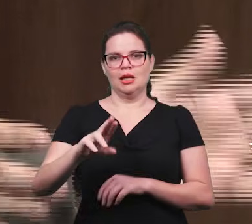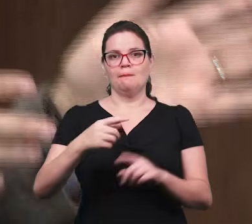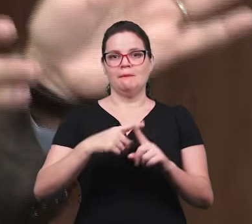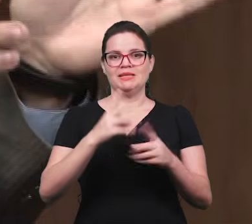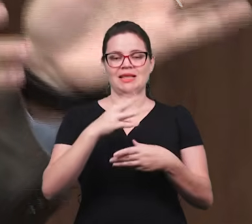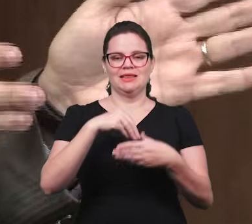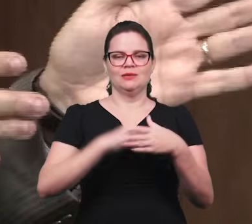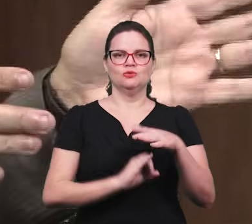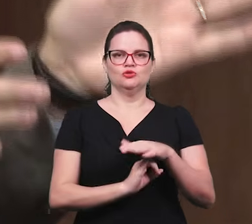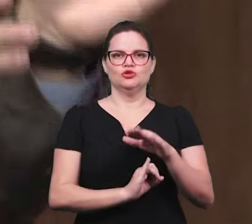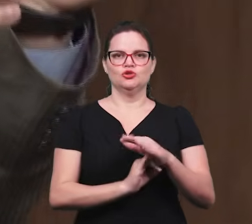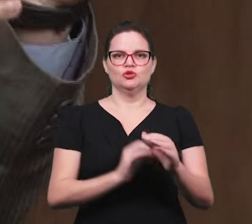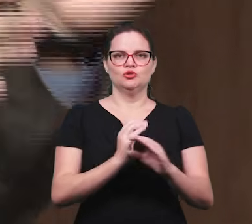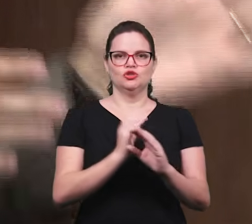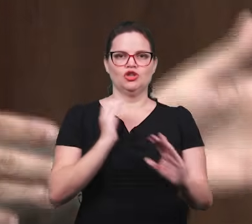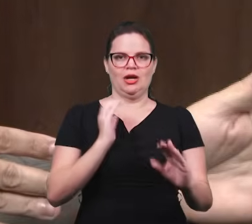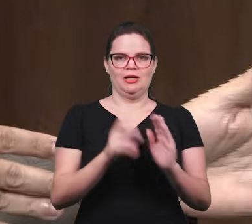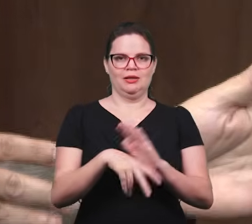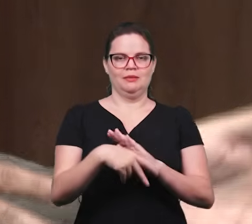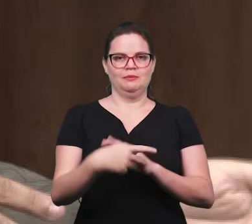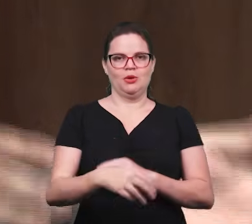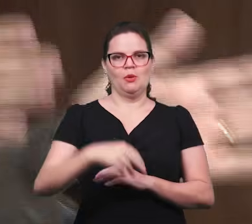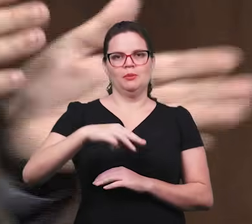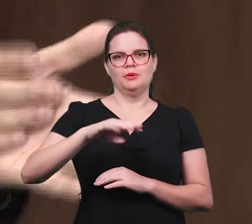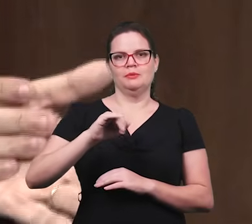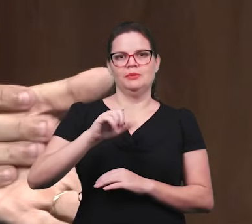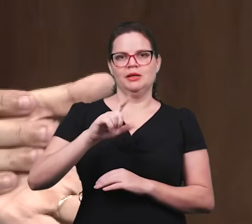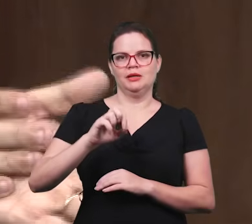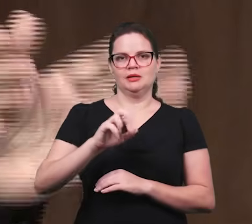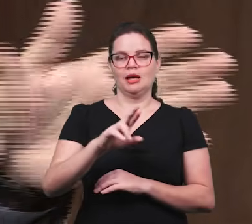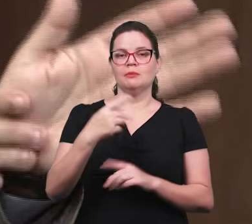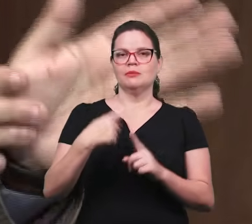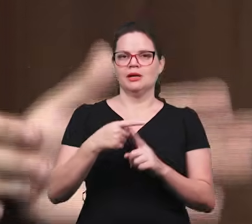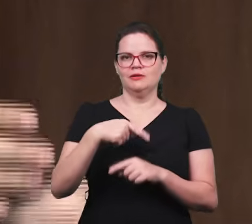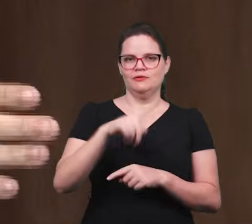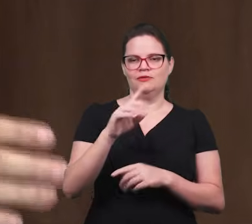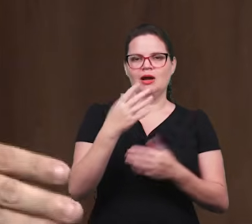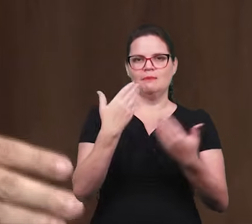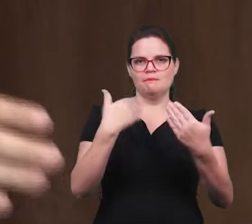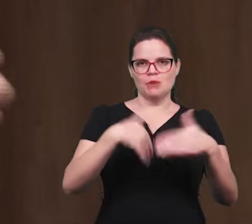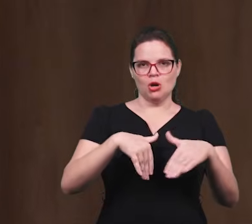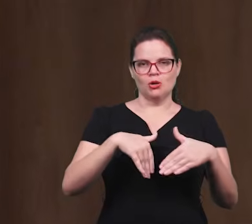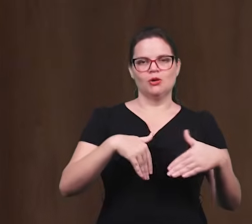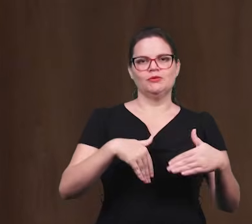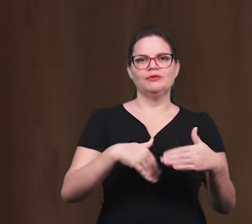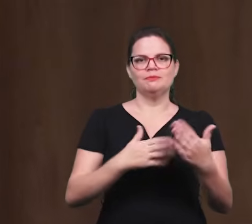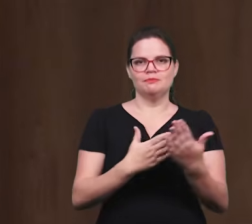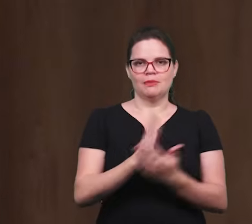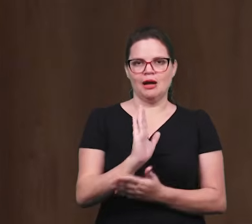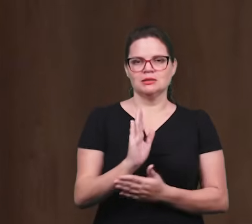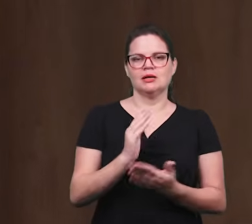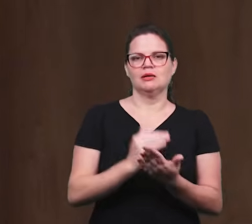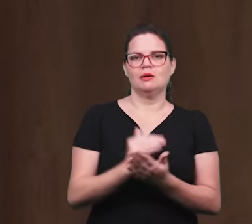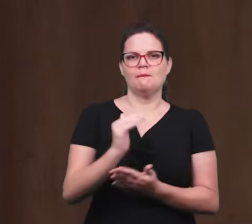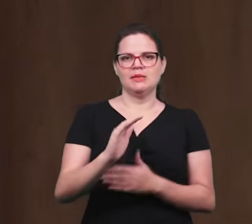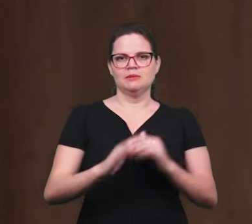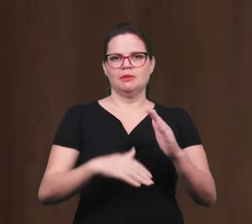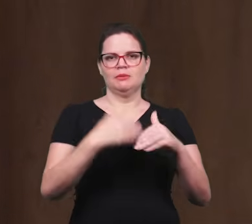Então, ele faz a prova, vai para o Instituto Militar de Engenharia e segue a carreira de oficial como o